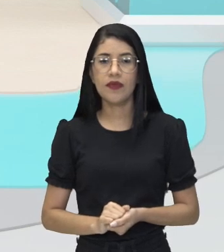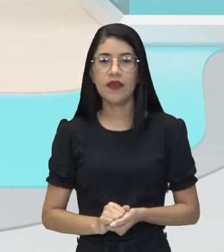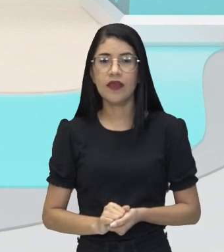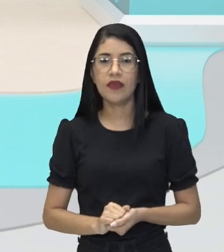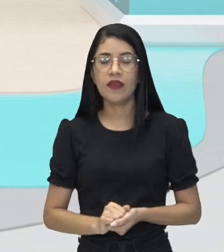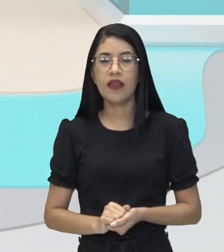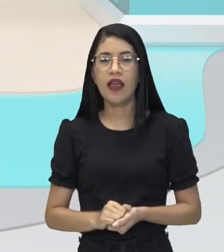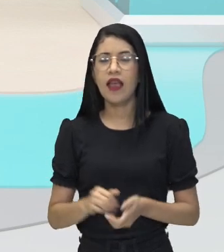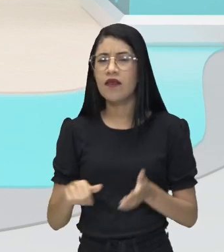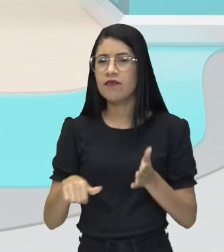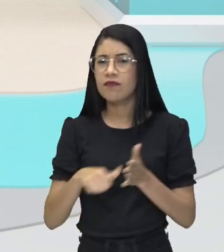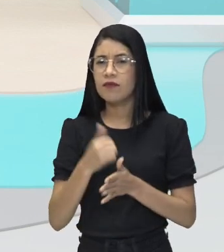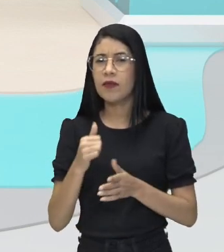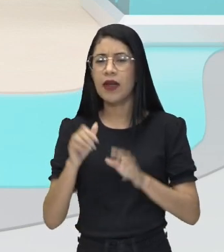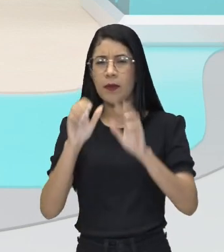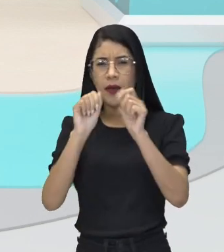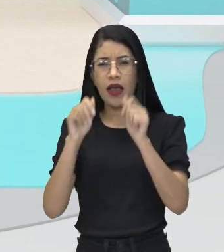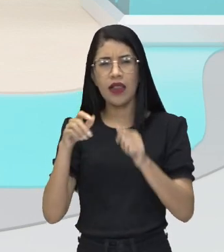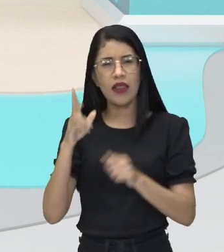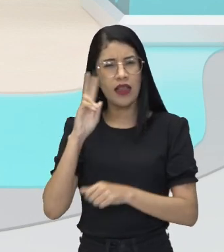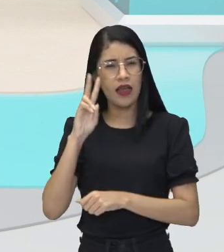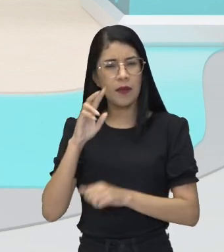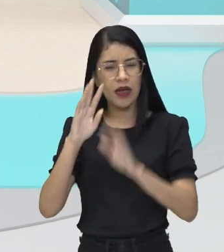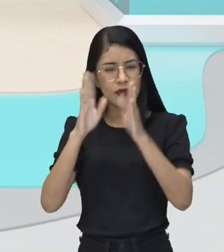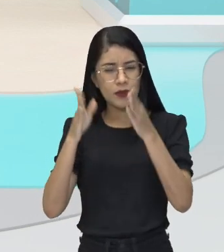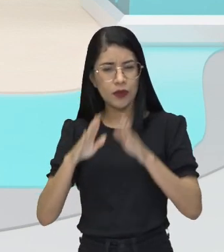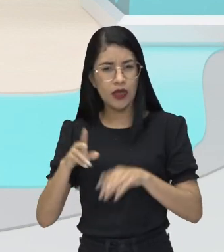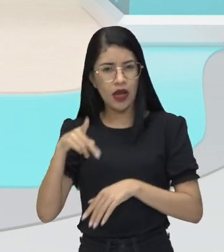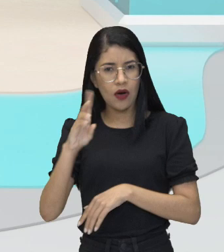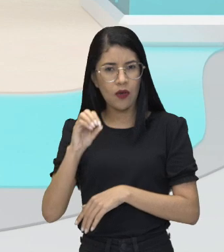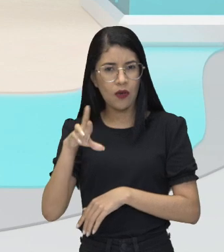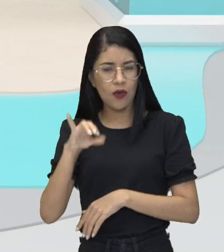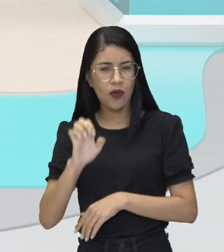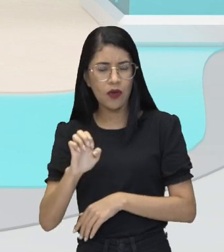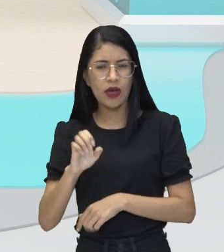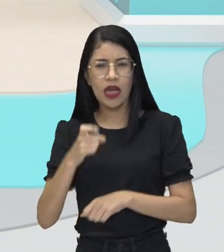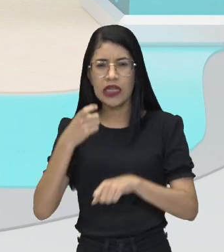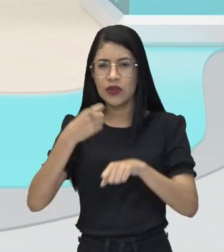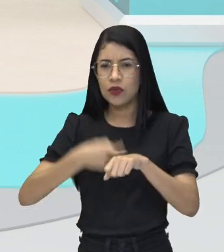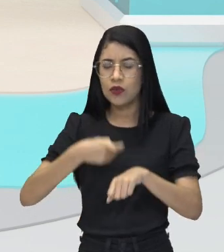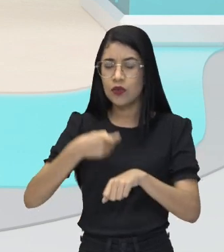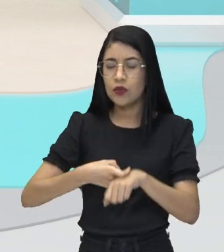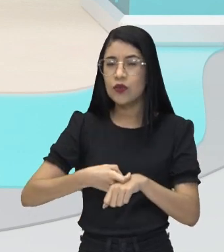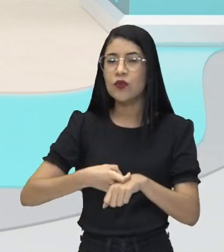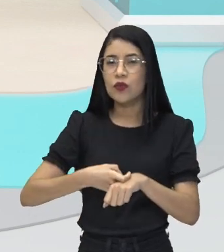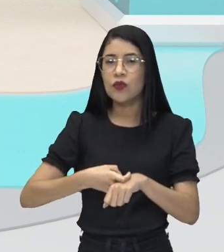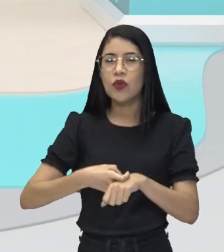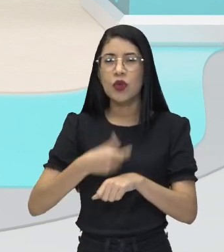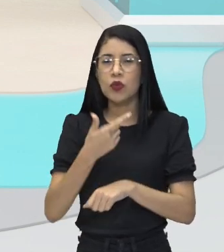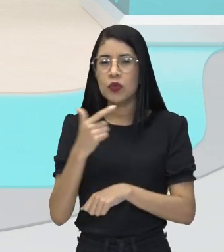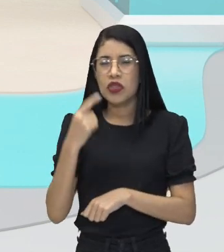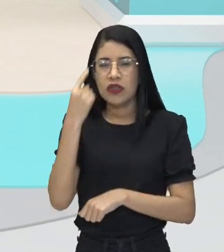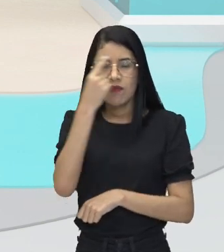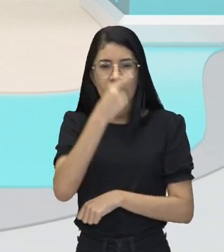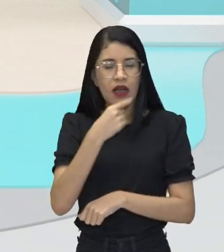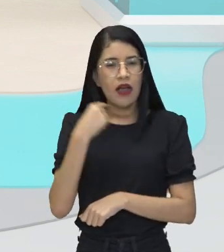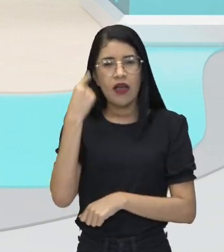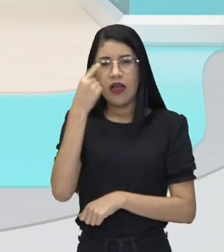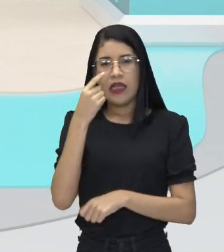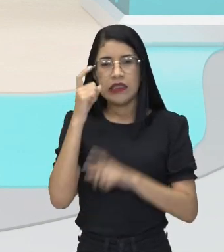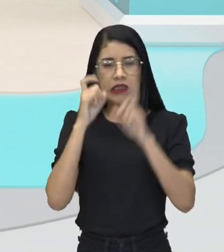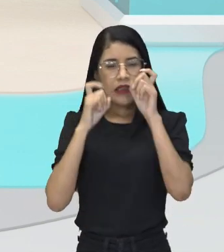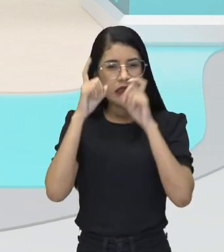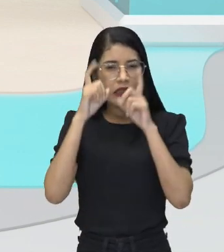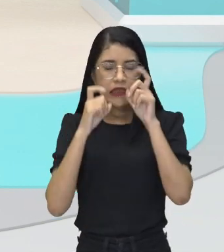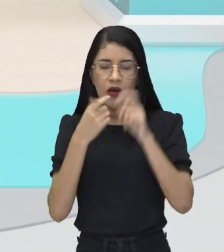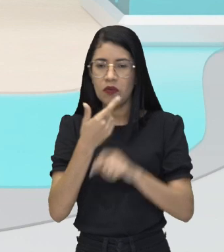lembram da primeira, a core que eu mostrei para vocês? Algo muito rígido, né? Aquela coisa, não tinha uma expressão